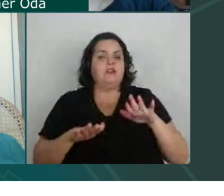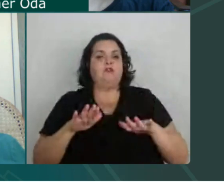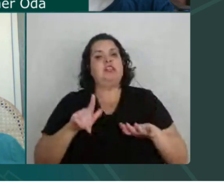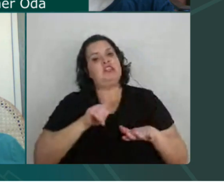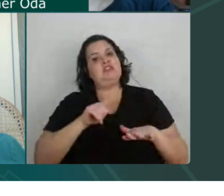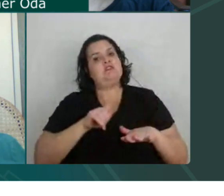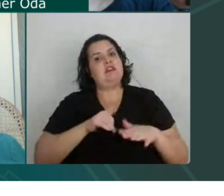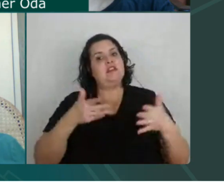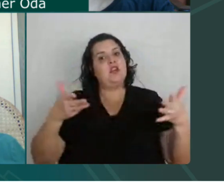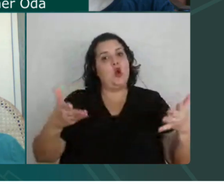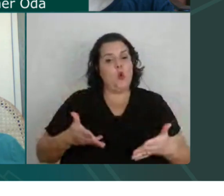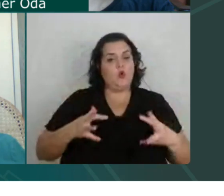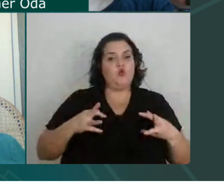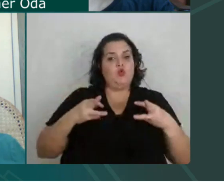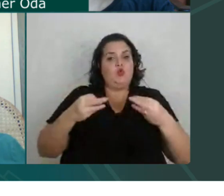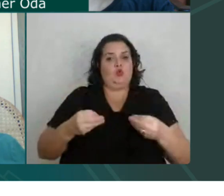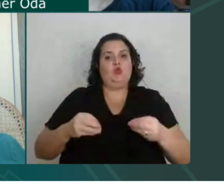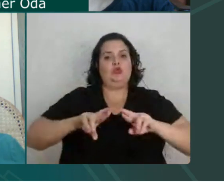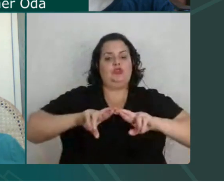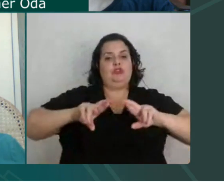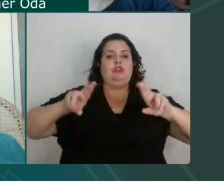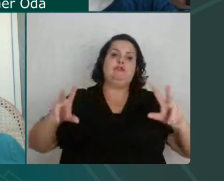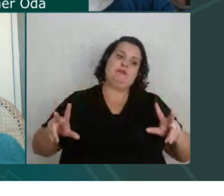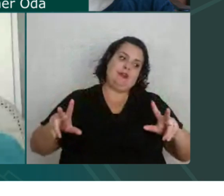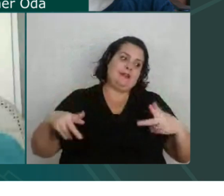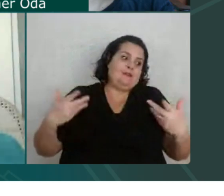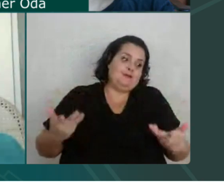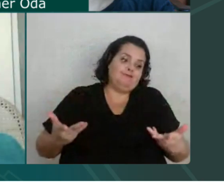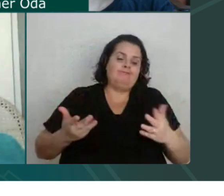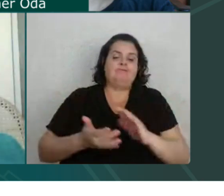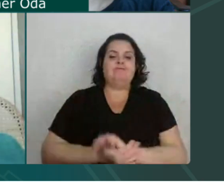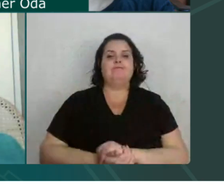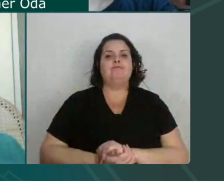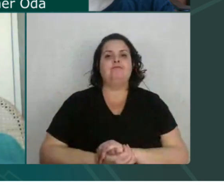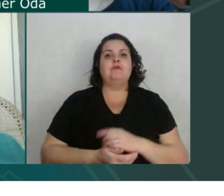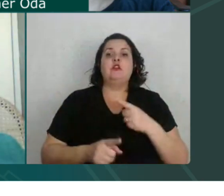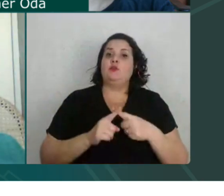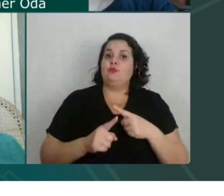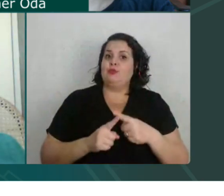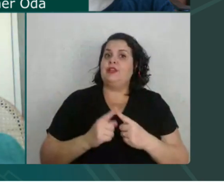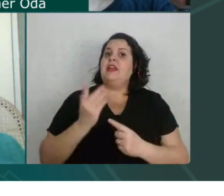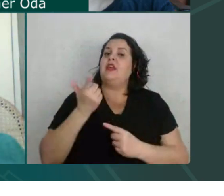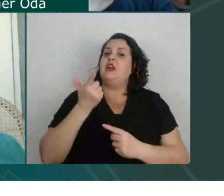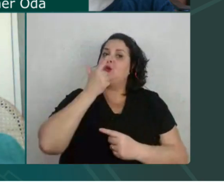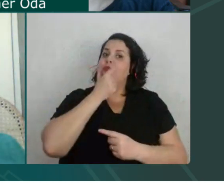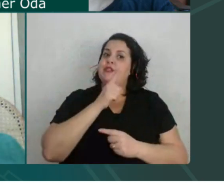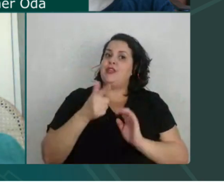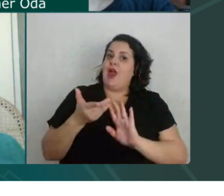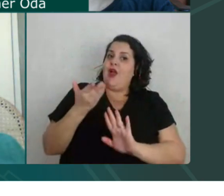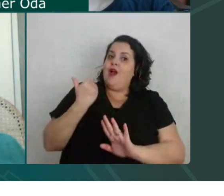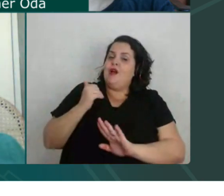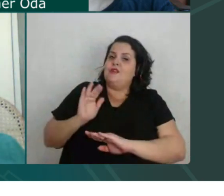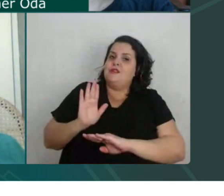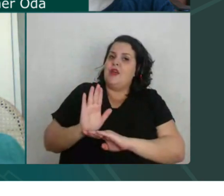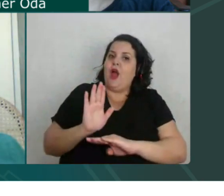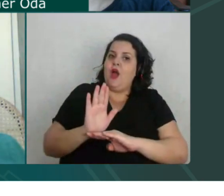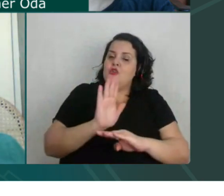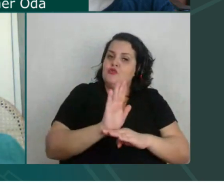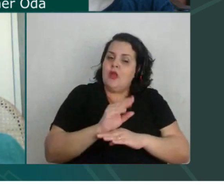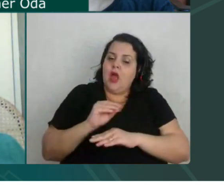diferente da que nós tivemos, né? Porque aí você teria como dar uma assistência digna